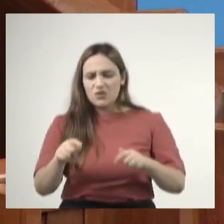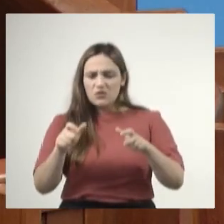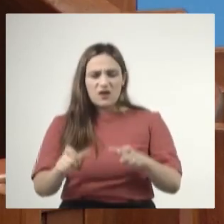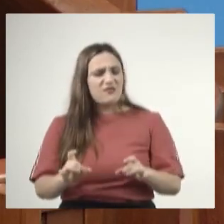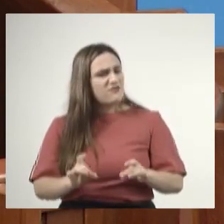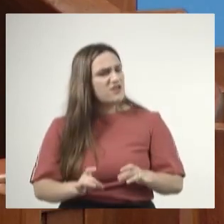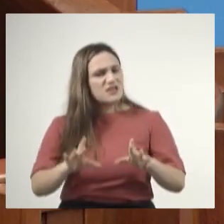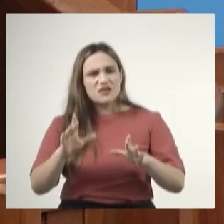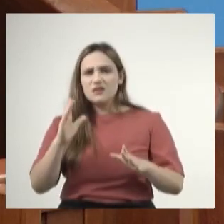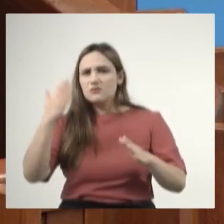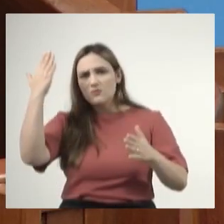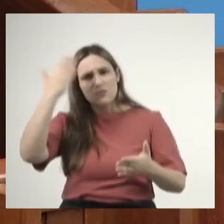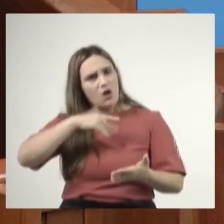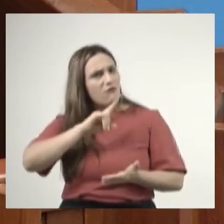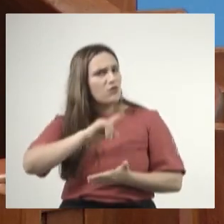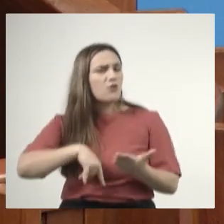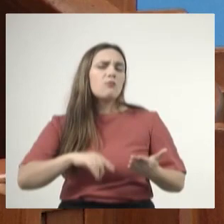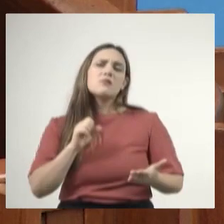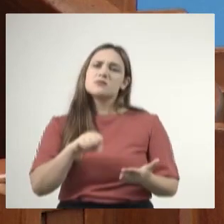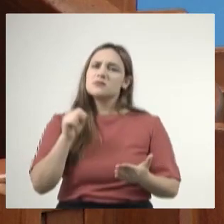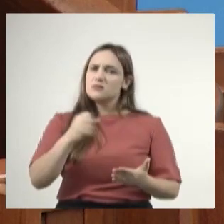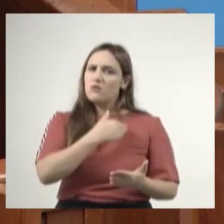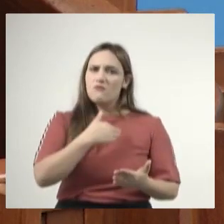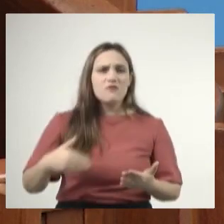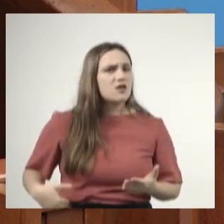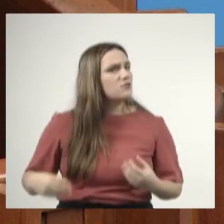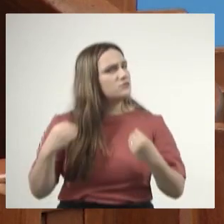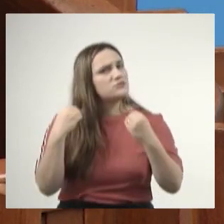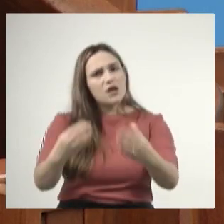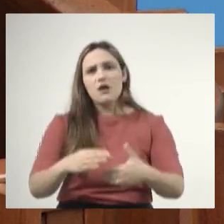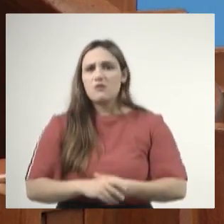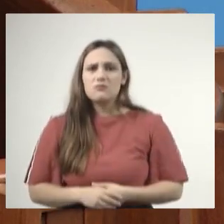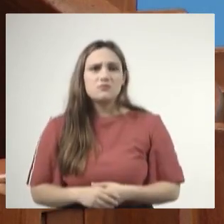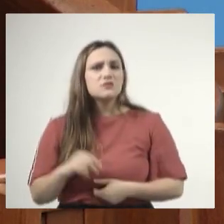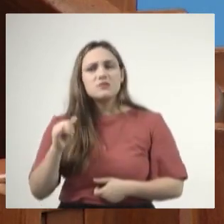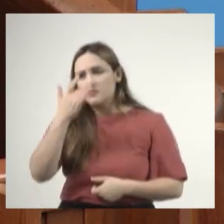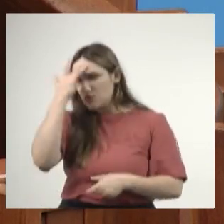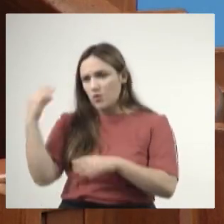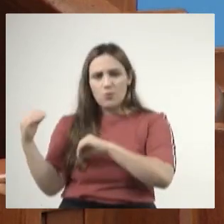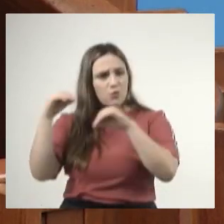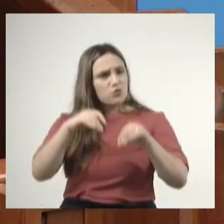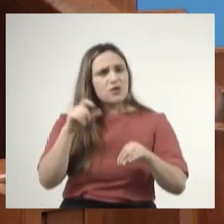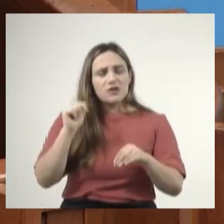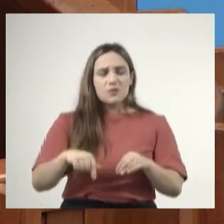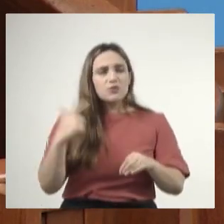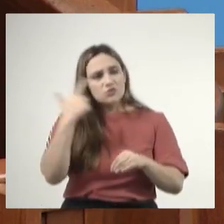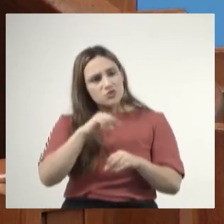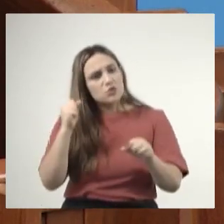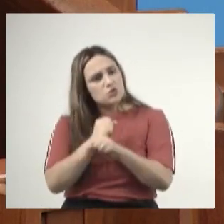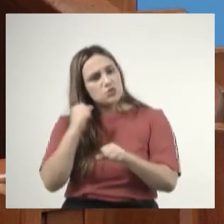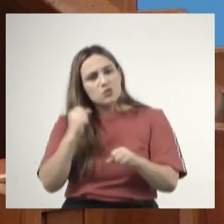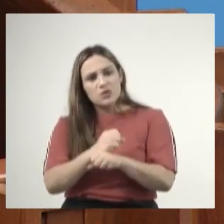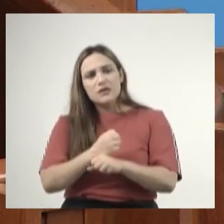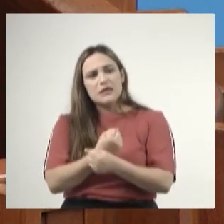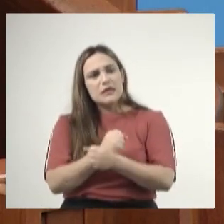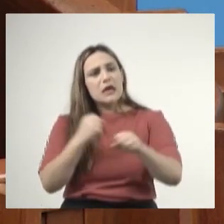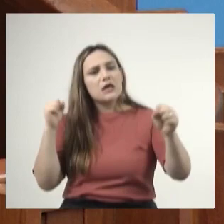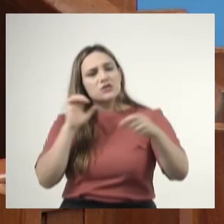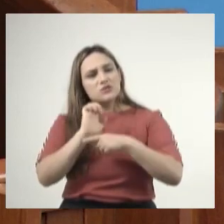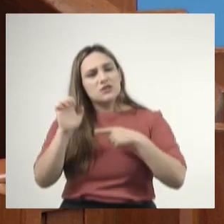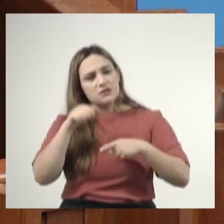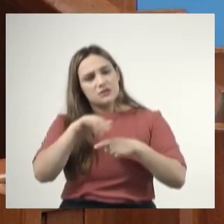tituladas pelo Estado de Mato Grosso do Sul para as pessoas que vieram aqui para criar esse grande Estado de todos os lugares da federação.